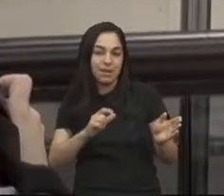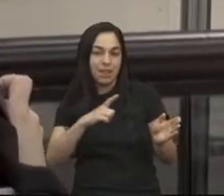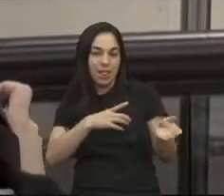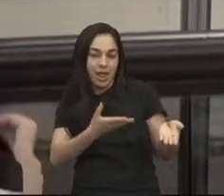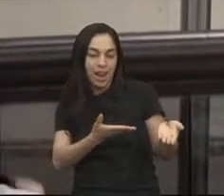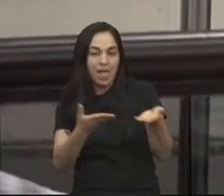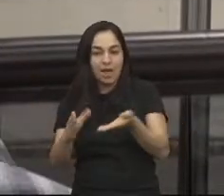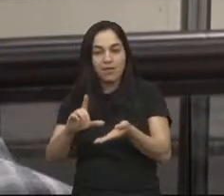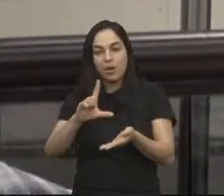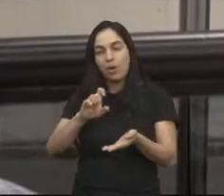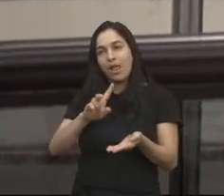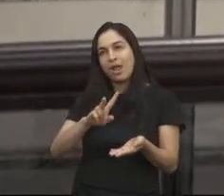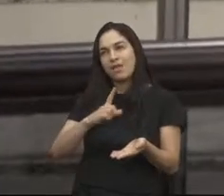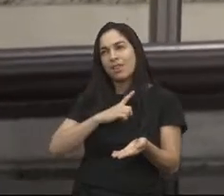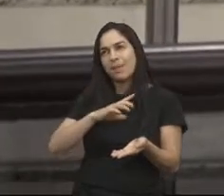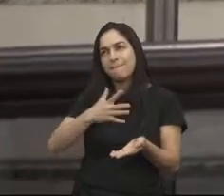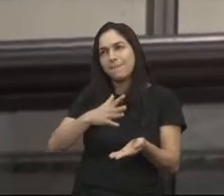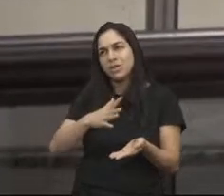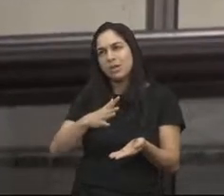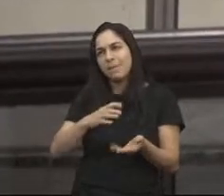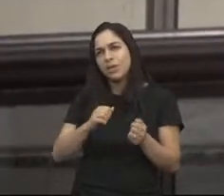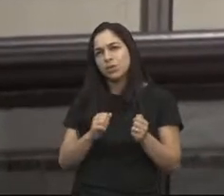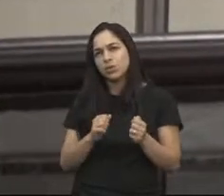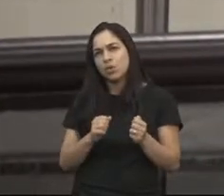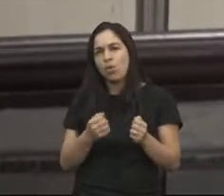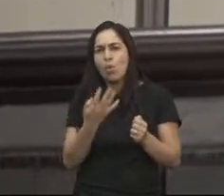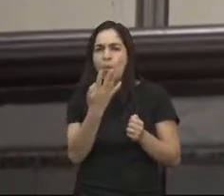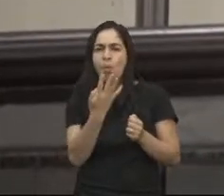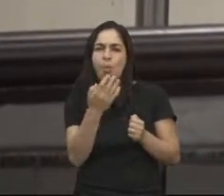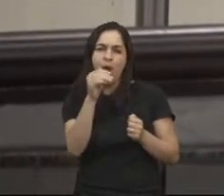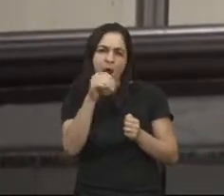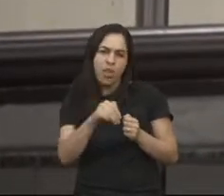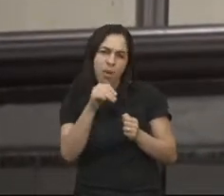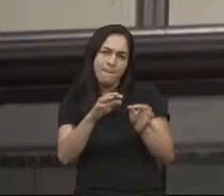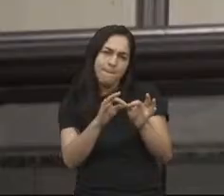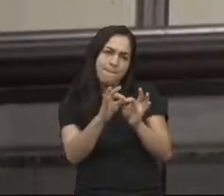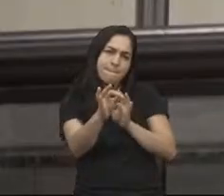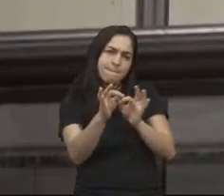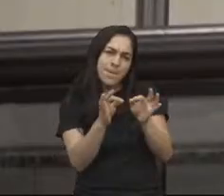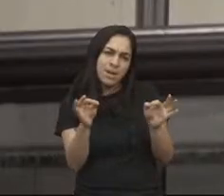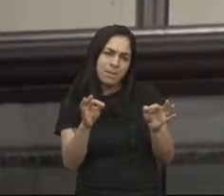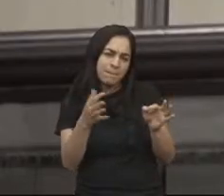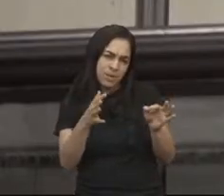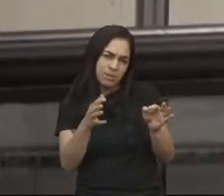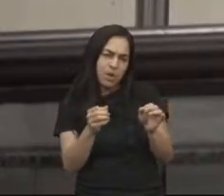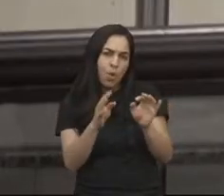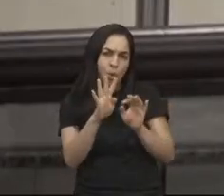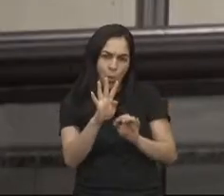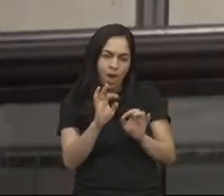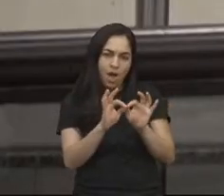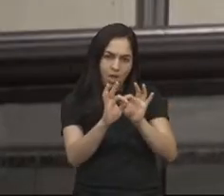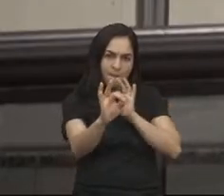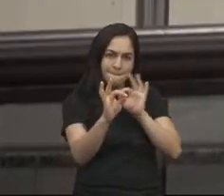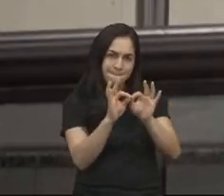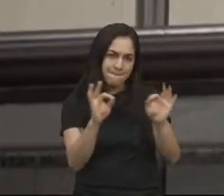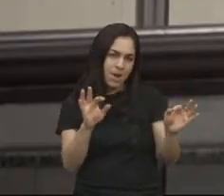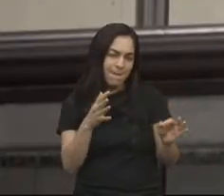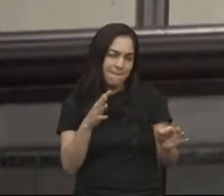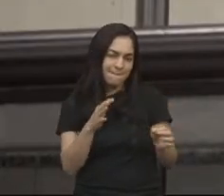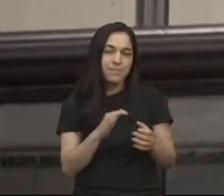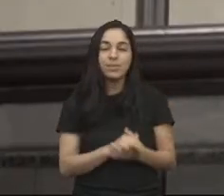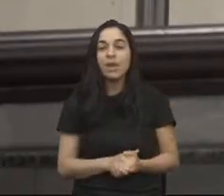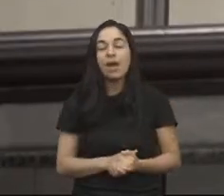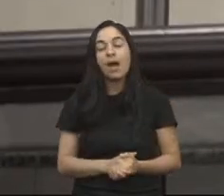comporta, vamos colocar ali estourando 4,5 metros de entulho cúbicos, isso aí, certo? A